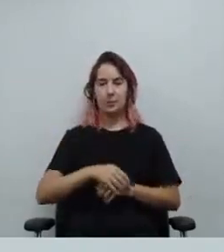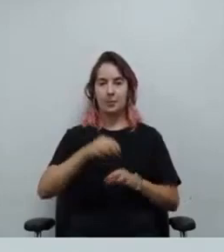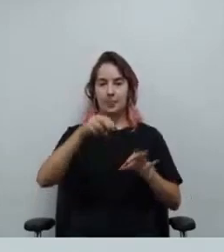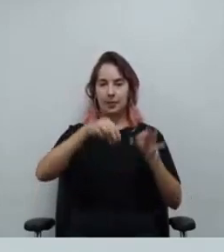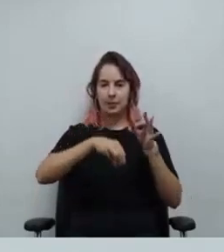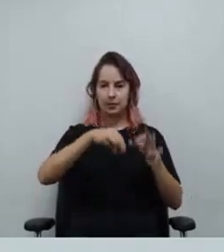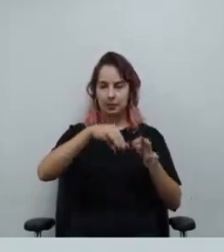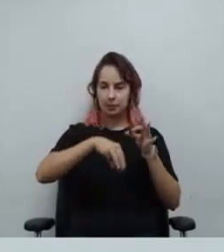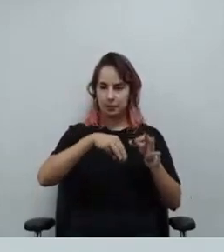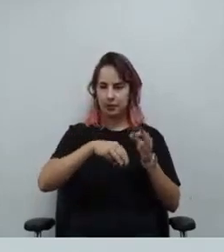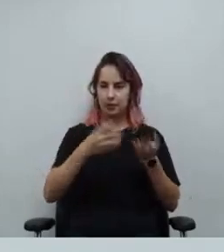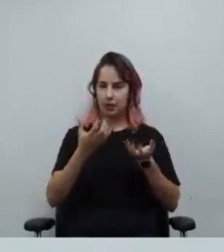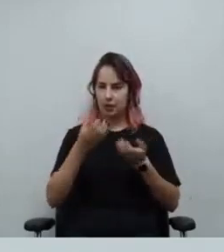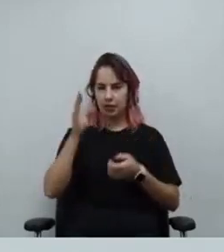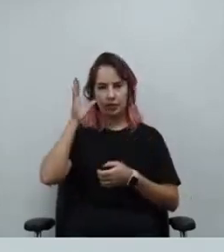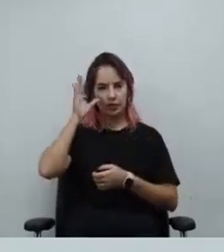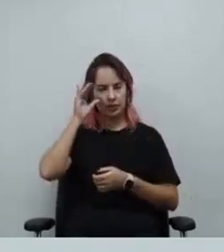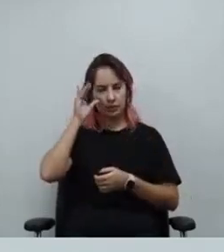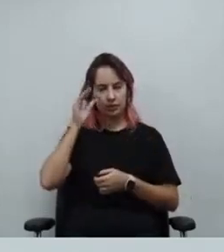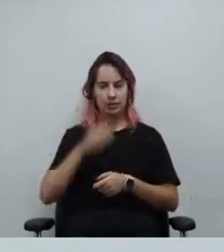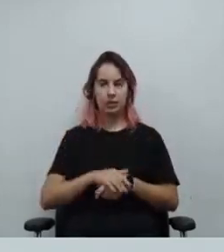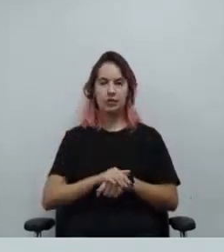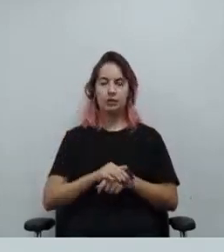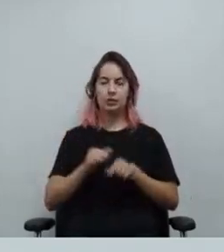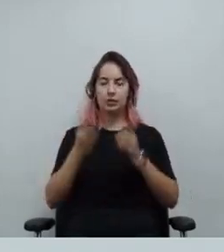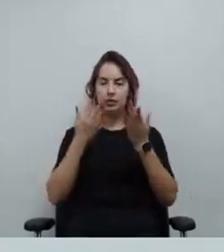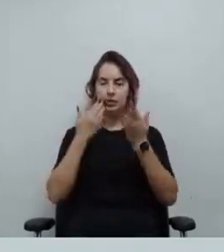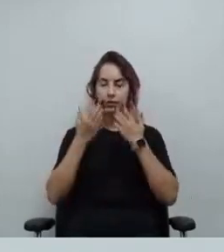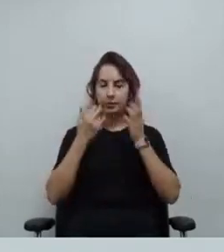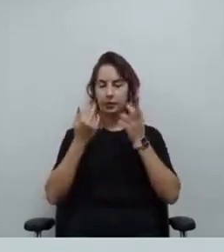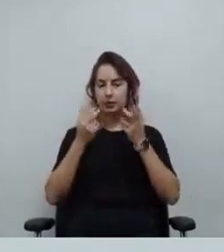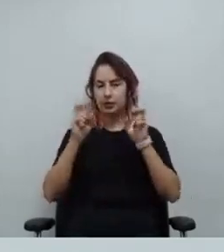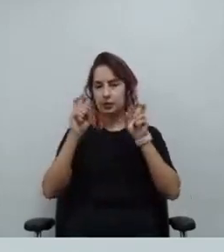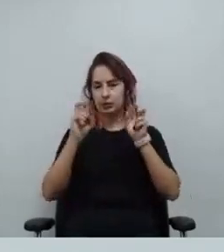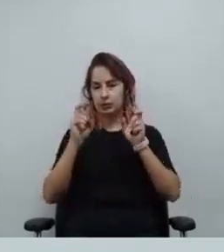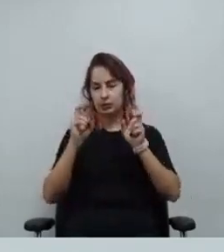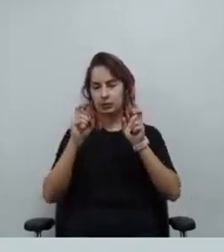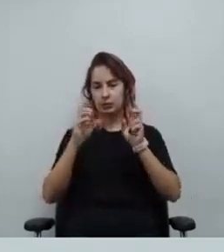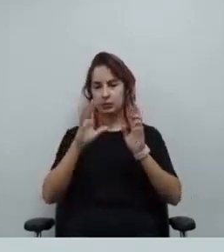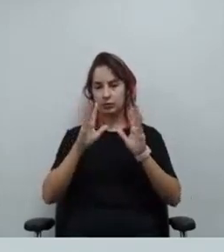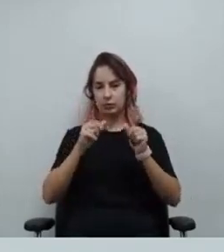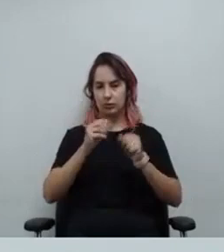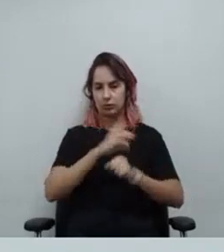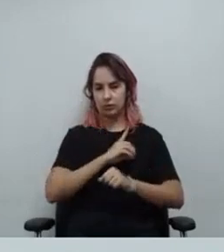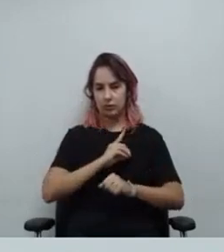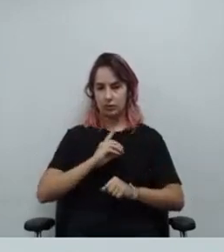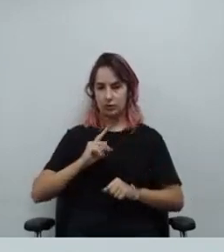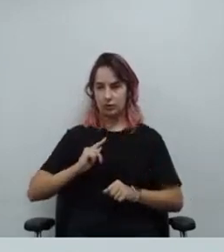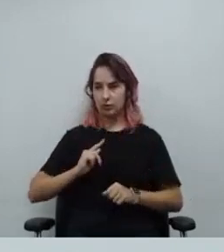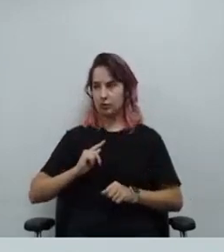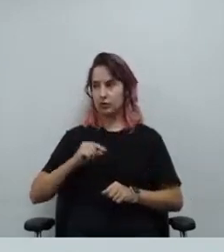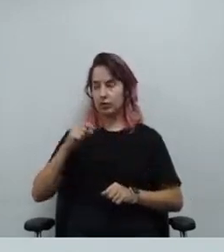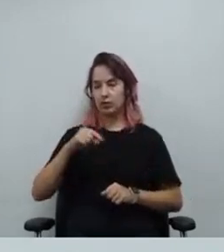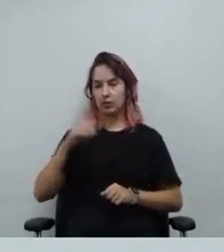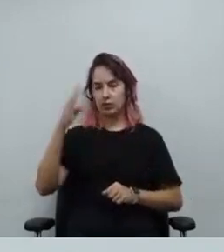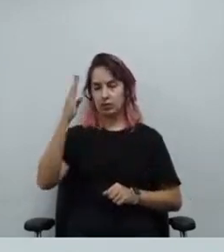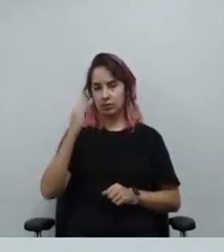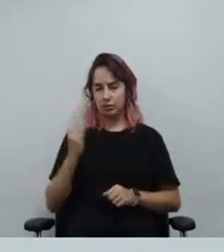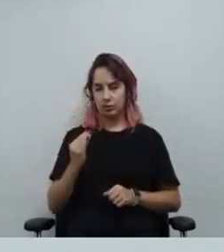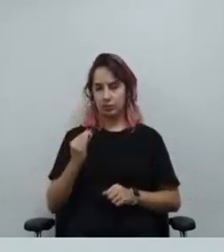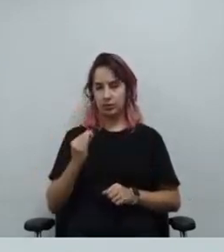demonstrou bastante interesse em debater as pautas voltadas às defensorias públicas no Brasil